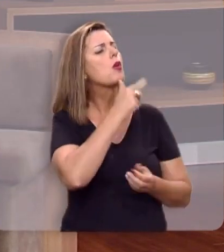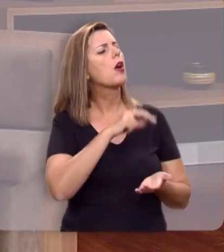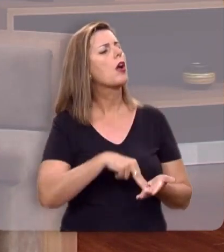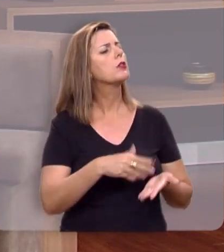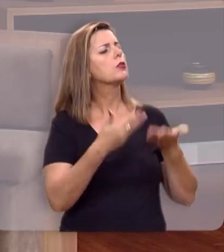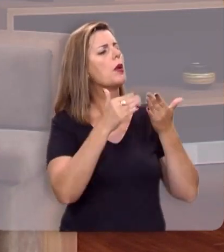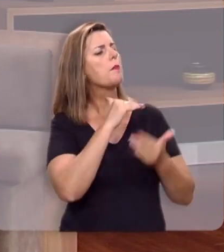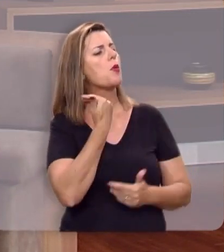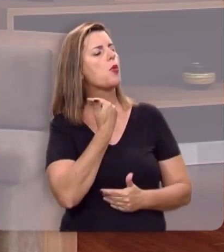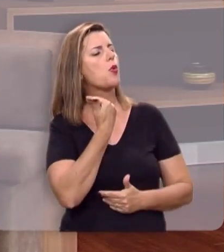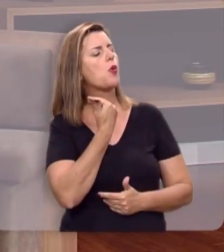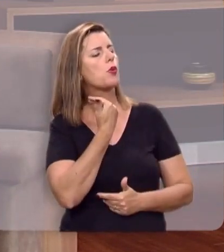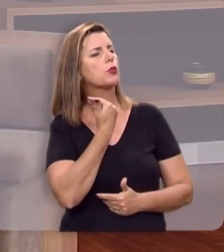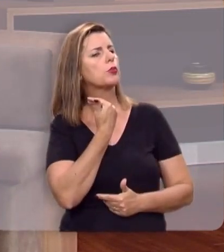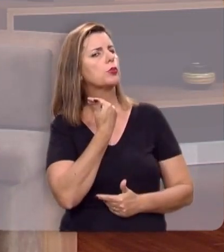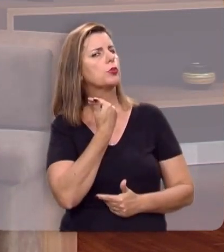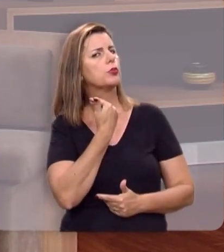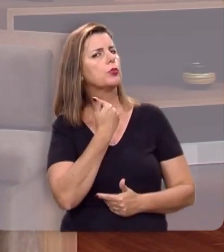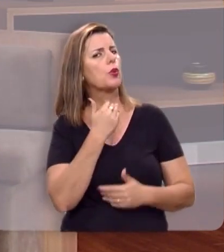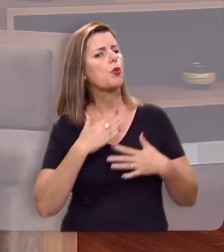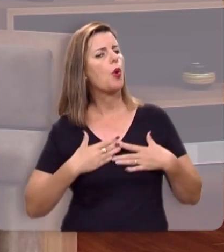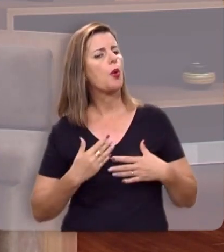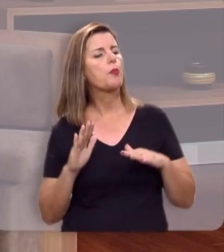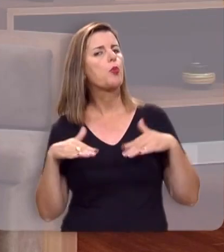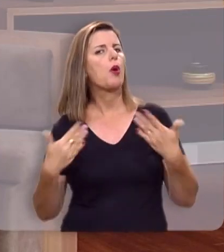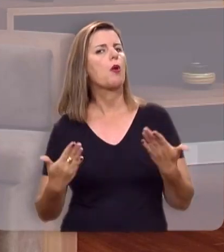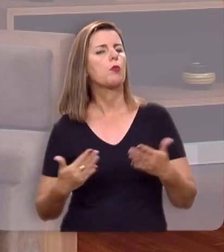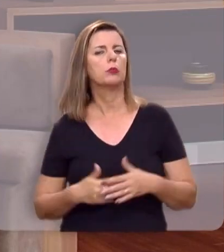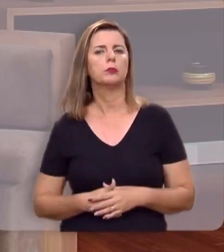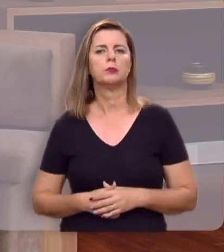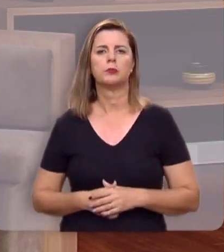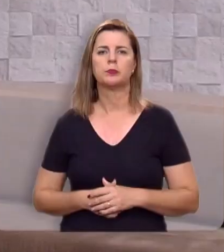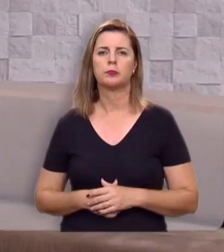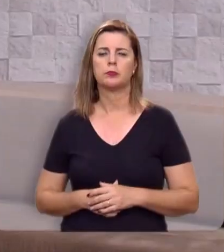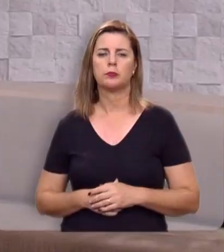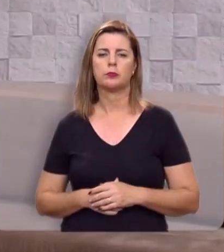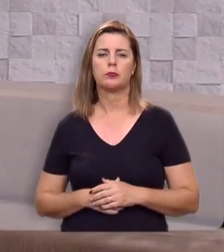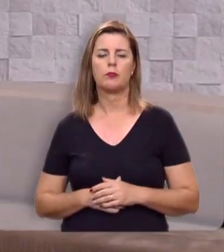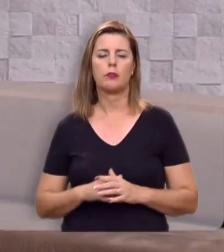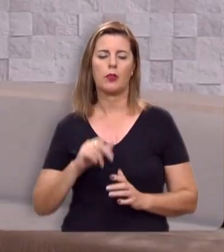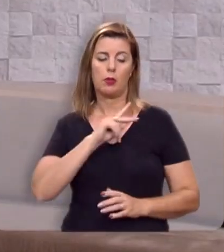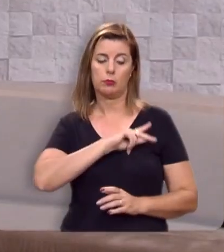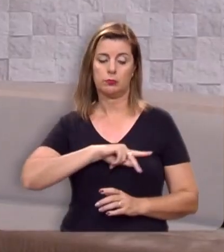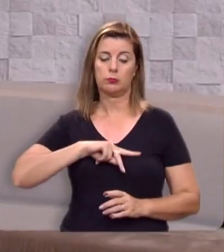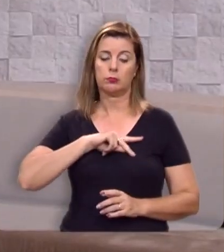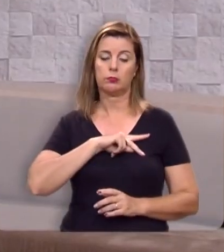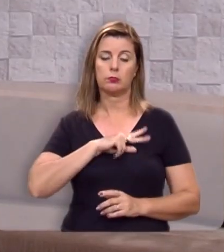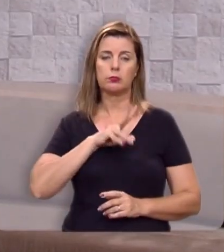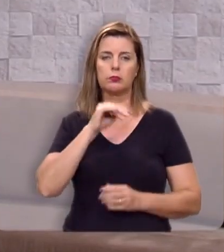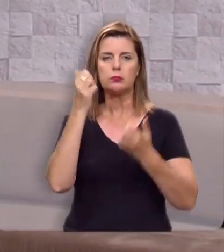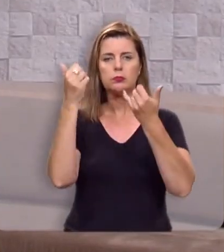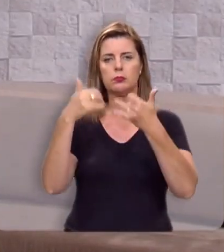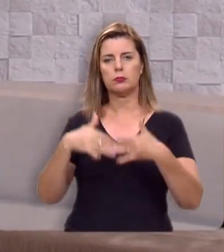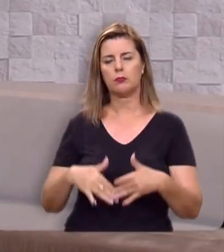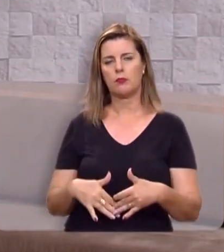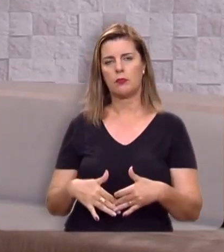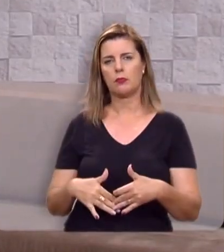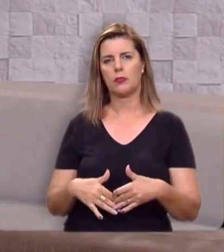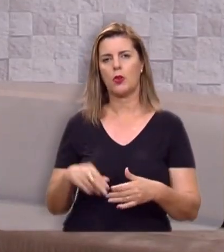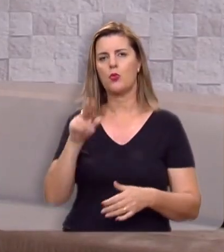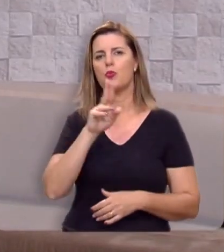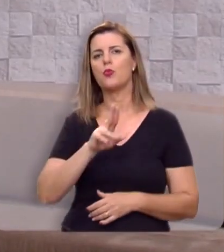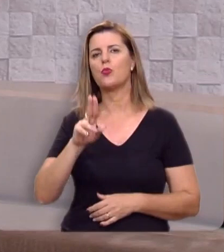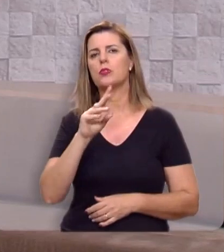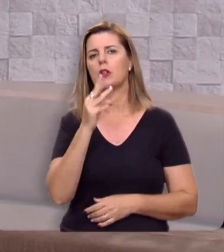mortos? Em que corpo vem? Então Paulo vai explicar isso,